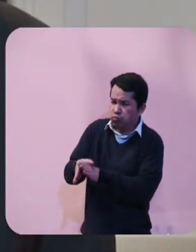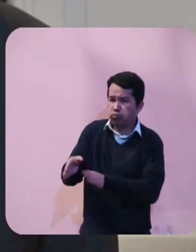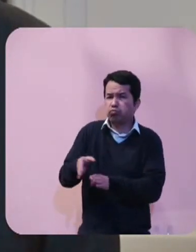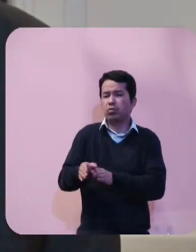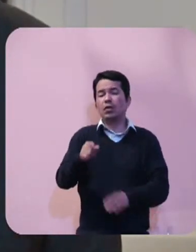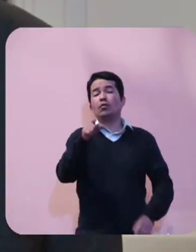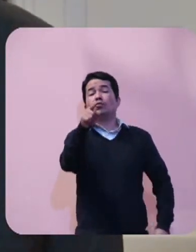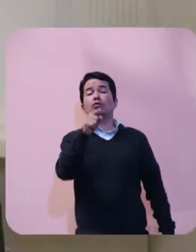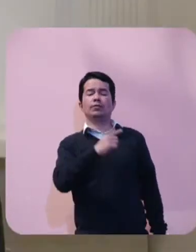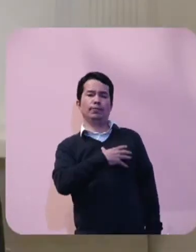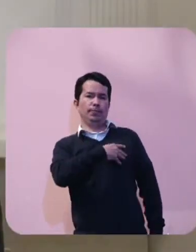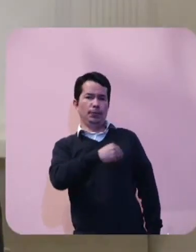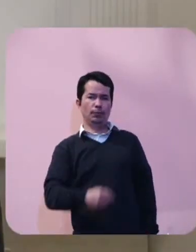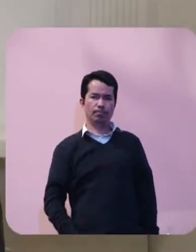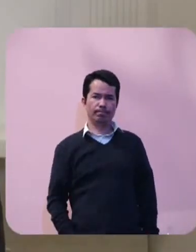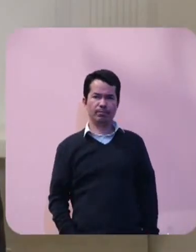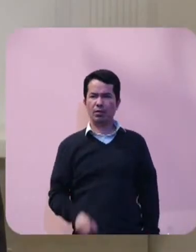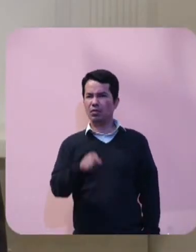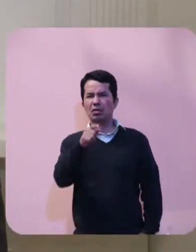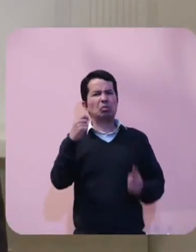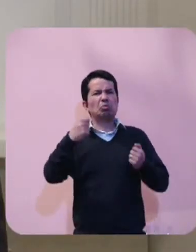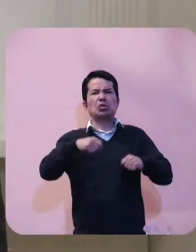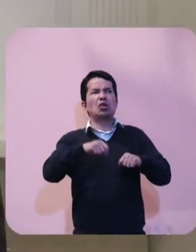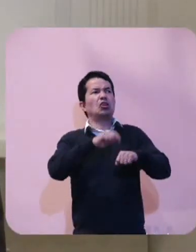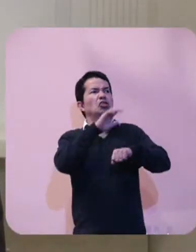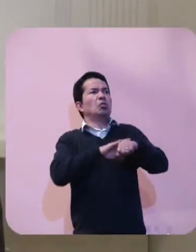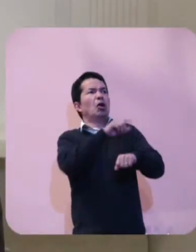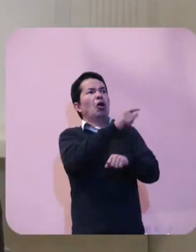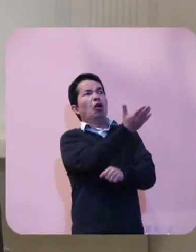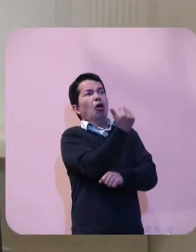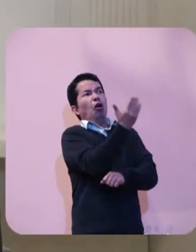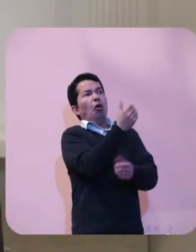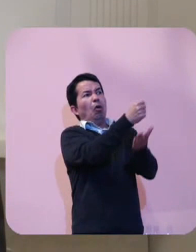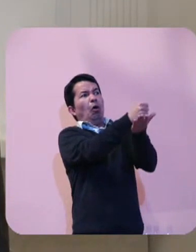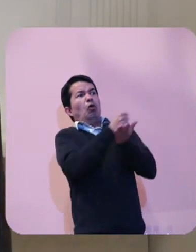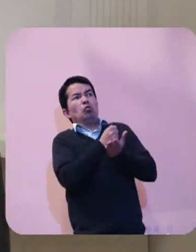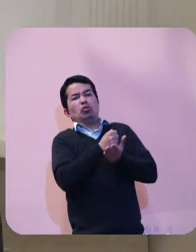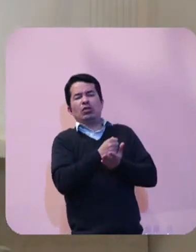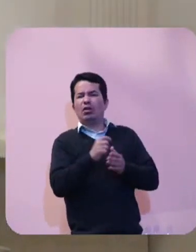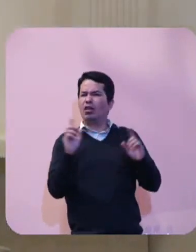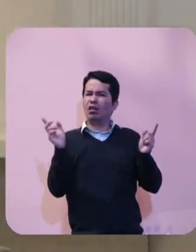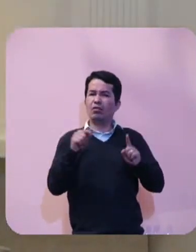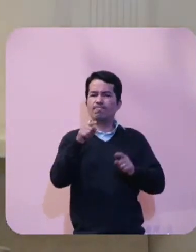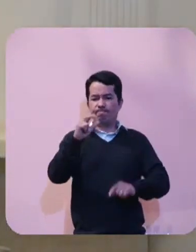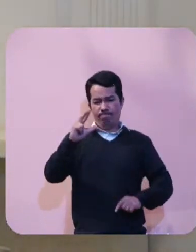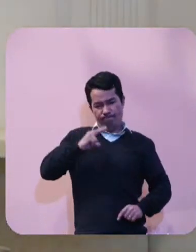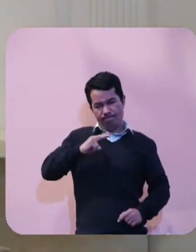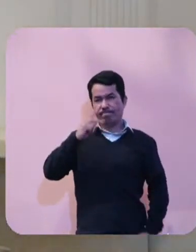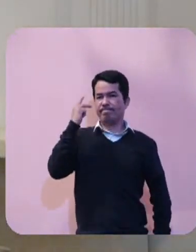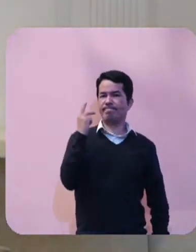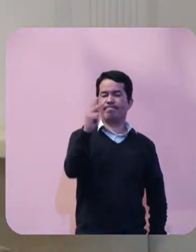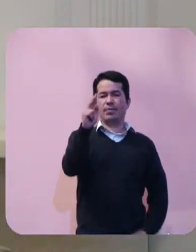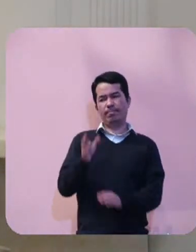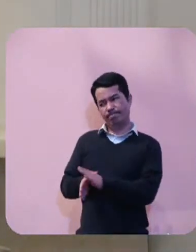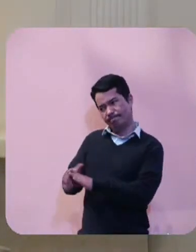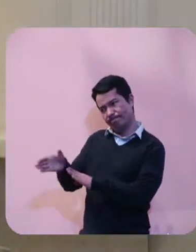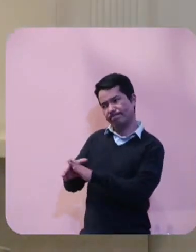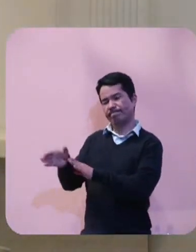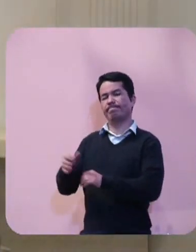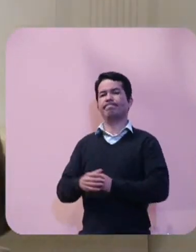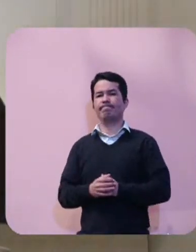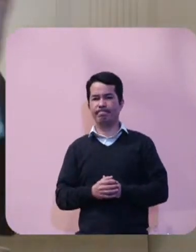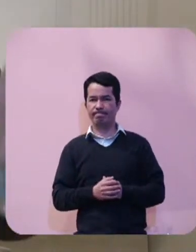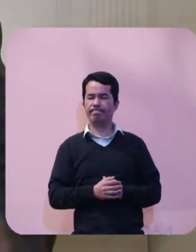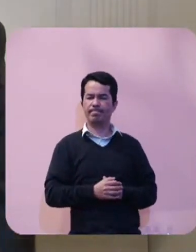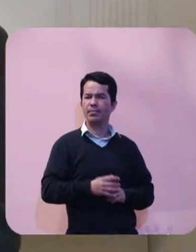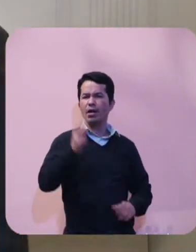para ninguém. Eu me lembro de um testemunho que eu vi de um velho pastor inglês em um encontro de pastores